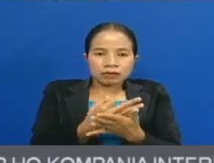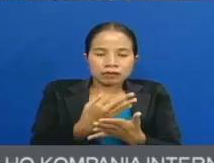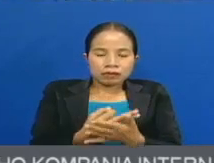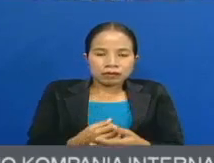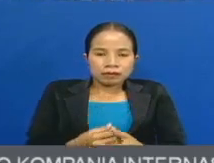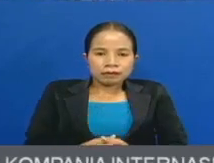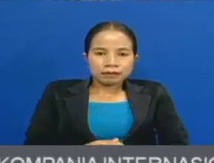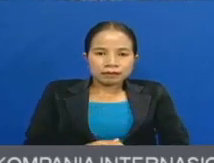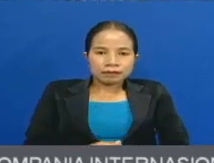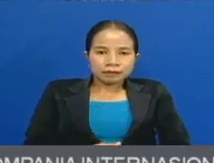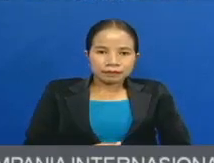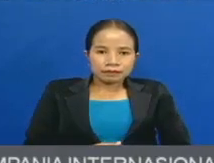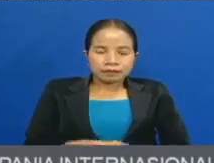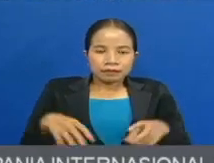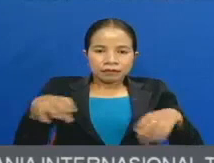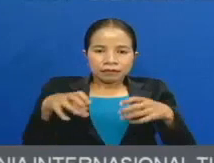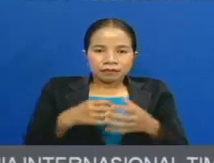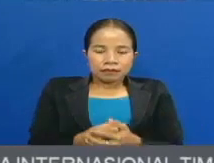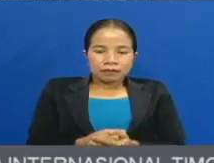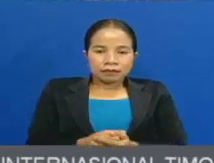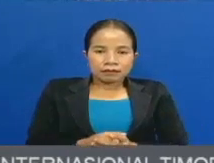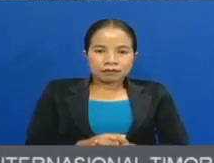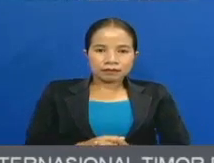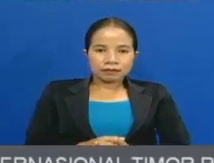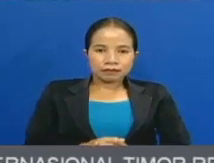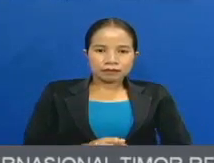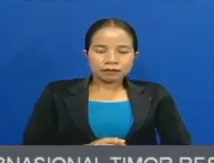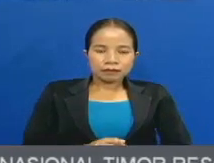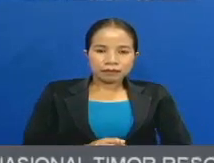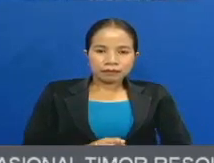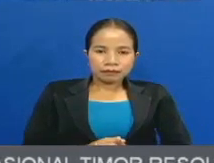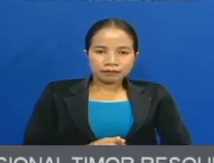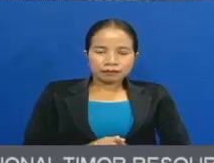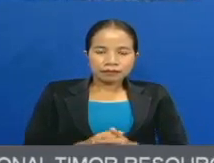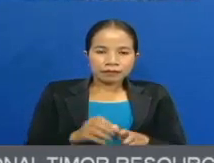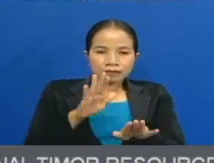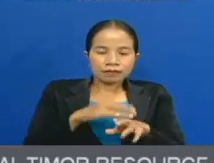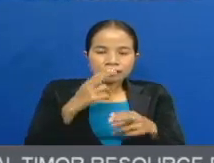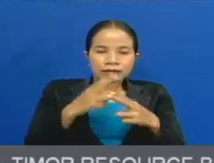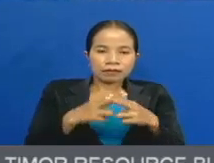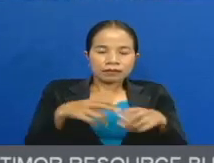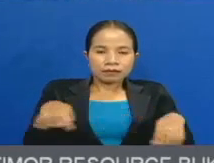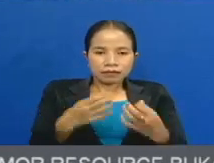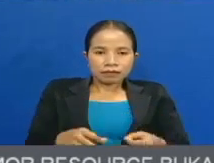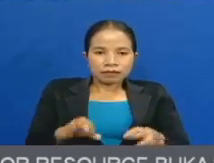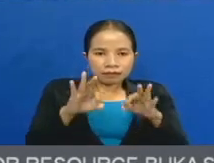do projeto Ira, que é boludiano projeto com